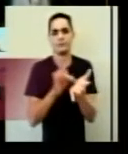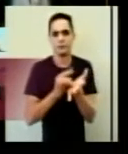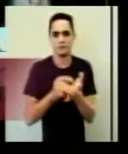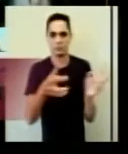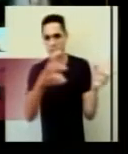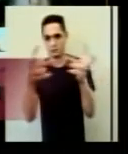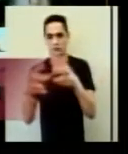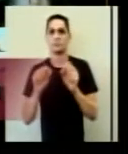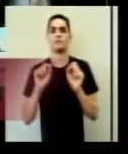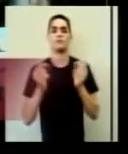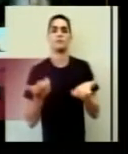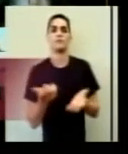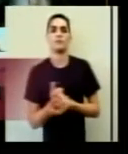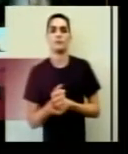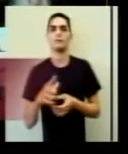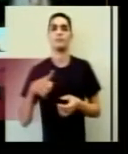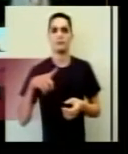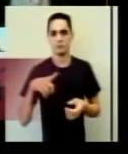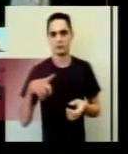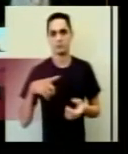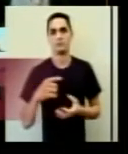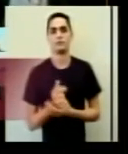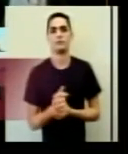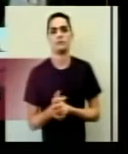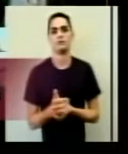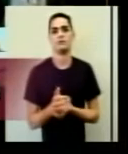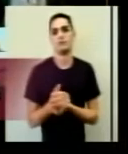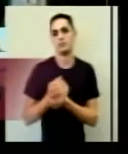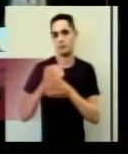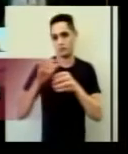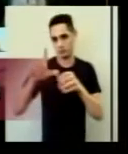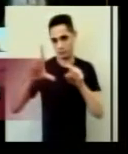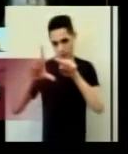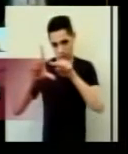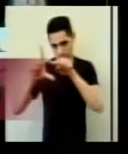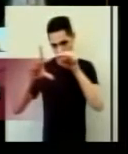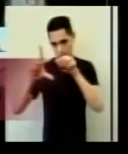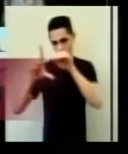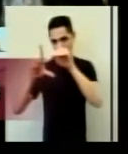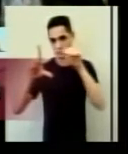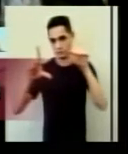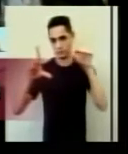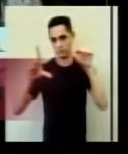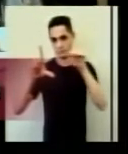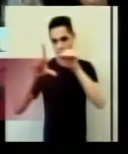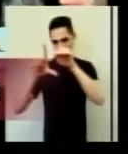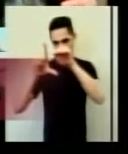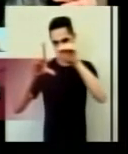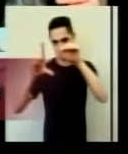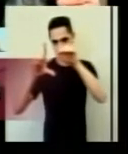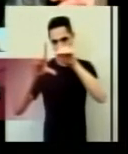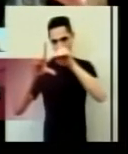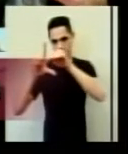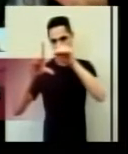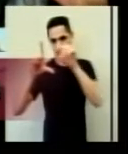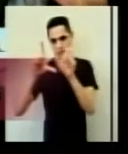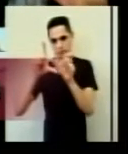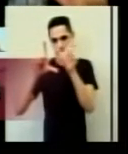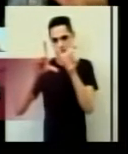32, viu? Ali tem algum erro. Na realidade, o que a gente percebe é que